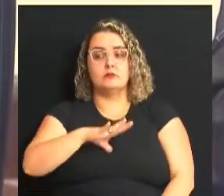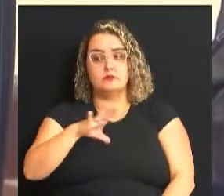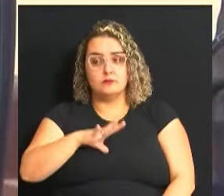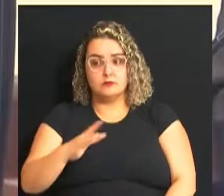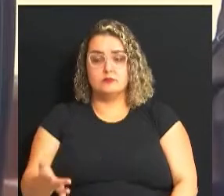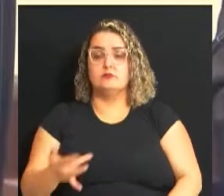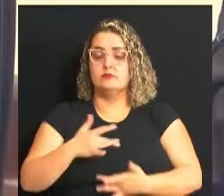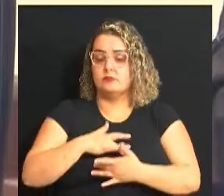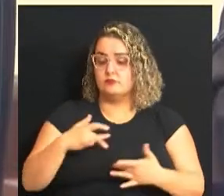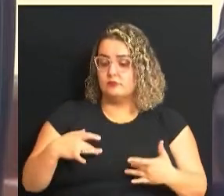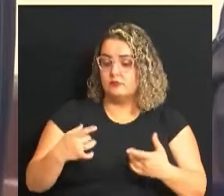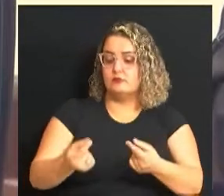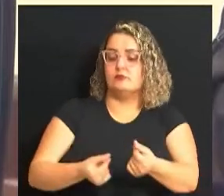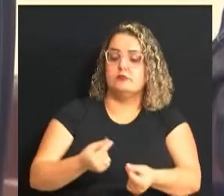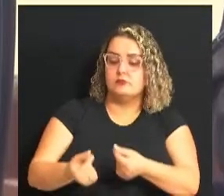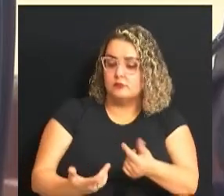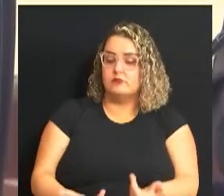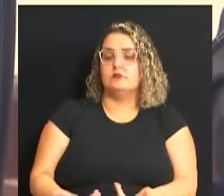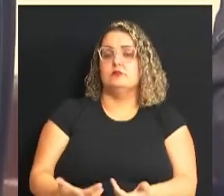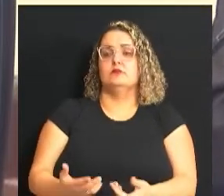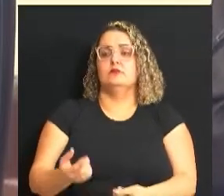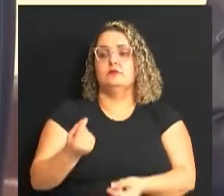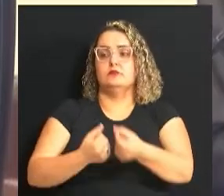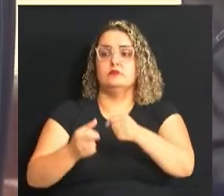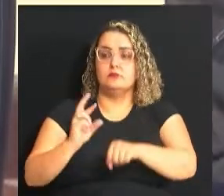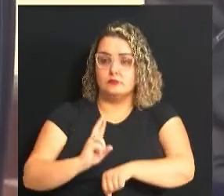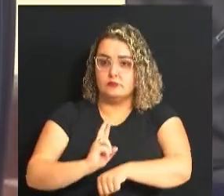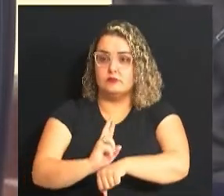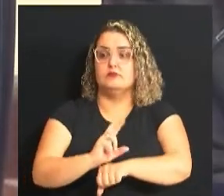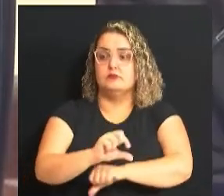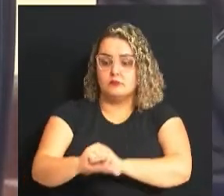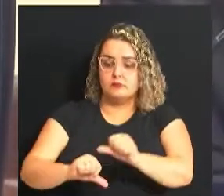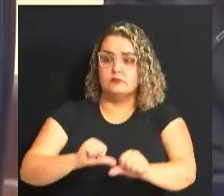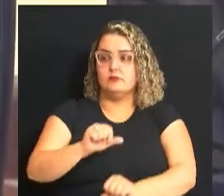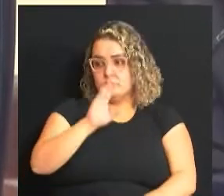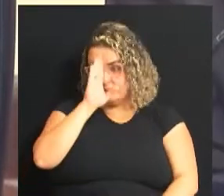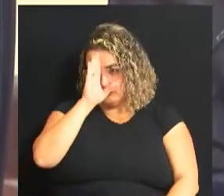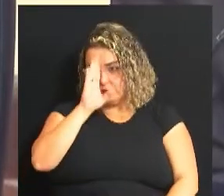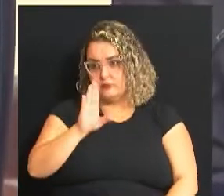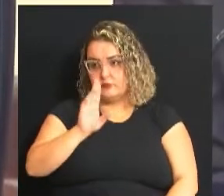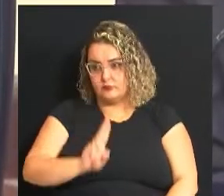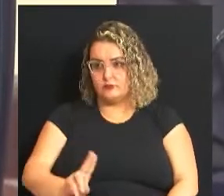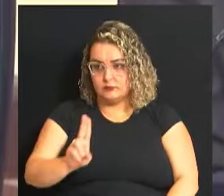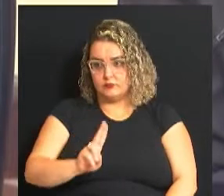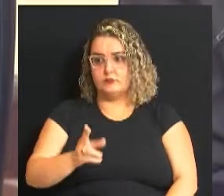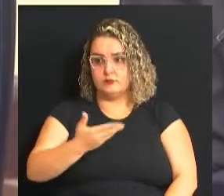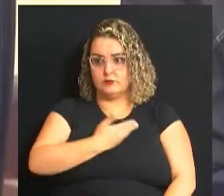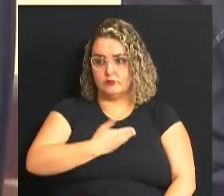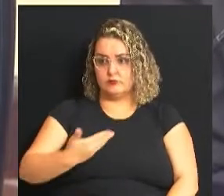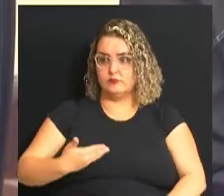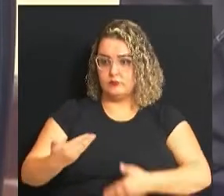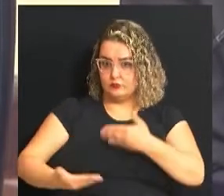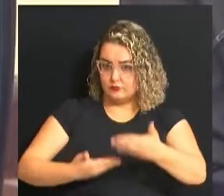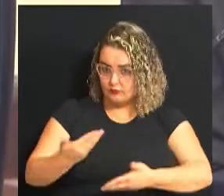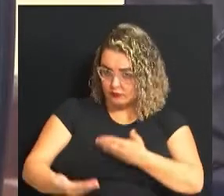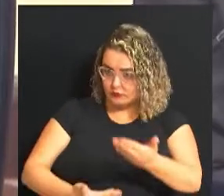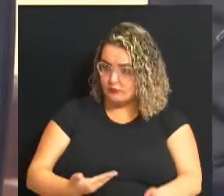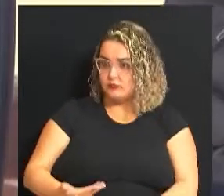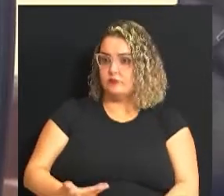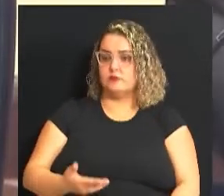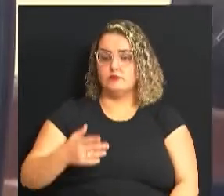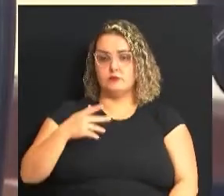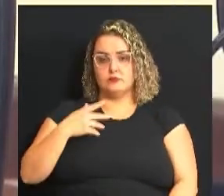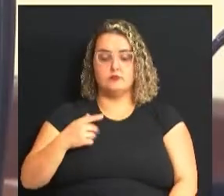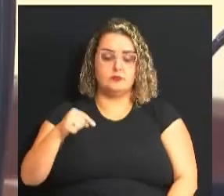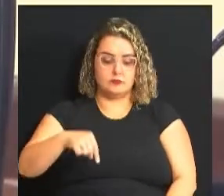que esses recursos possam ser revertidos, principalmente na aplicação de serviços públicos para a maioria da população que mais precisa